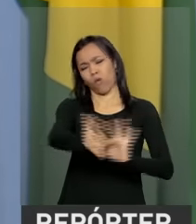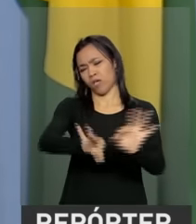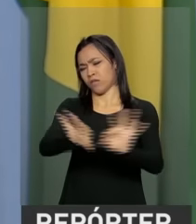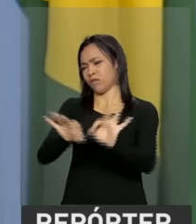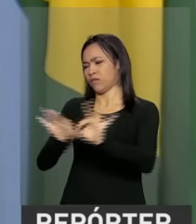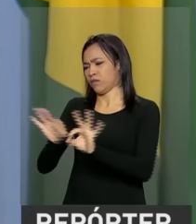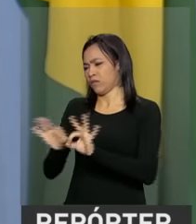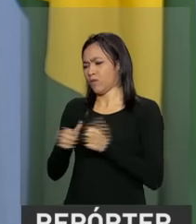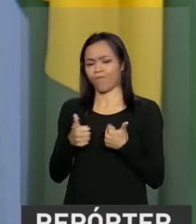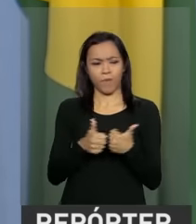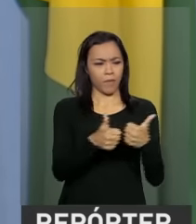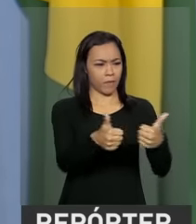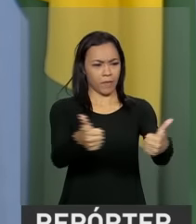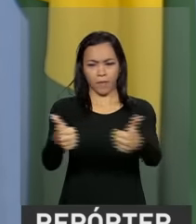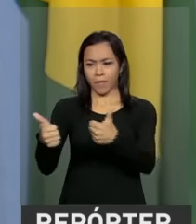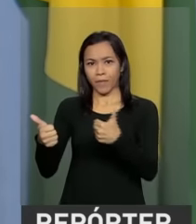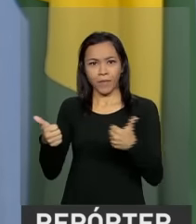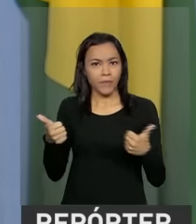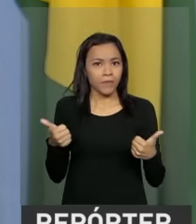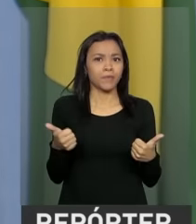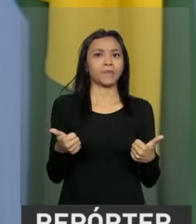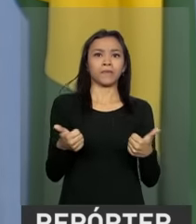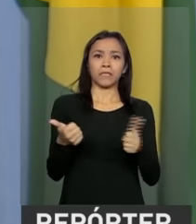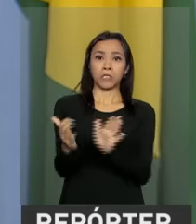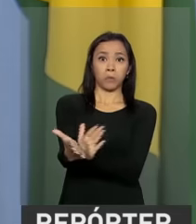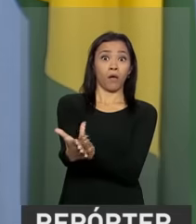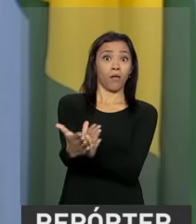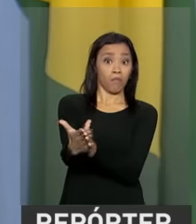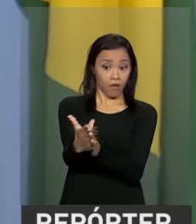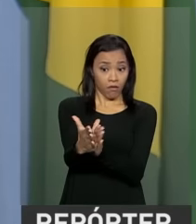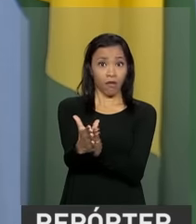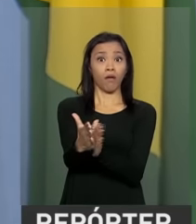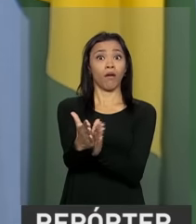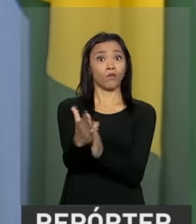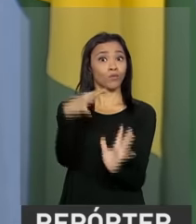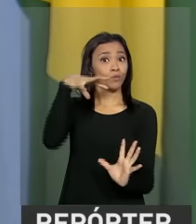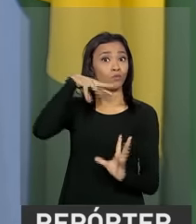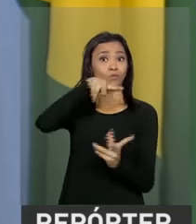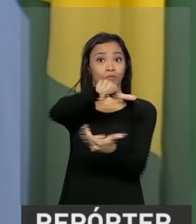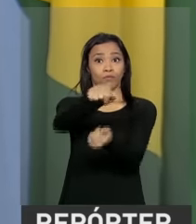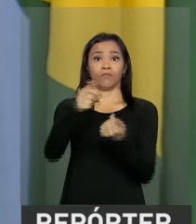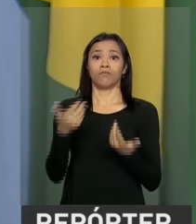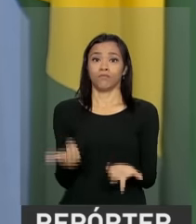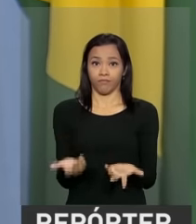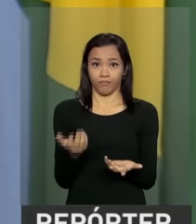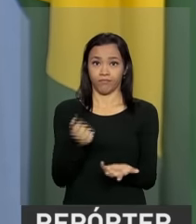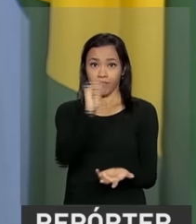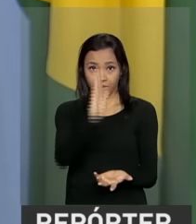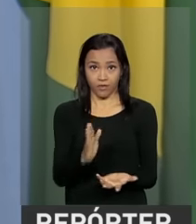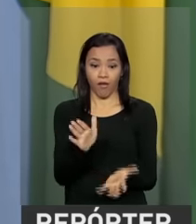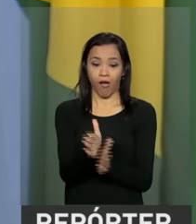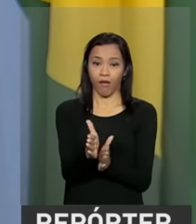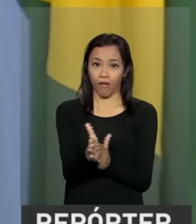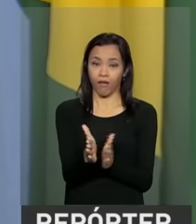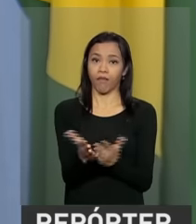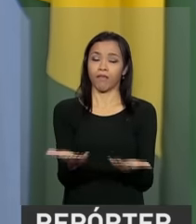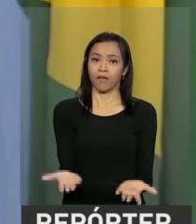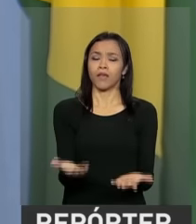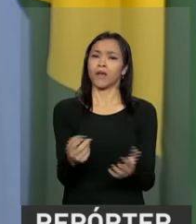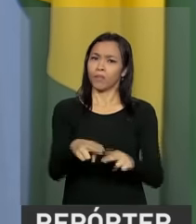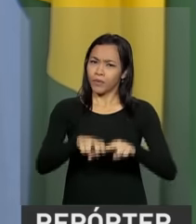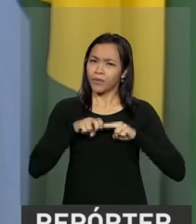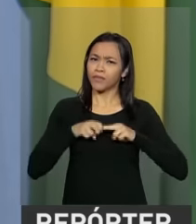um evento que ganhou o aplauso internacional portanto é com imensa